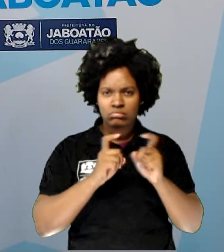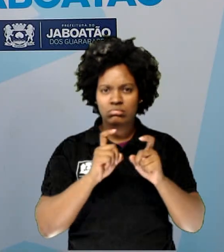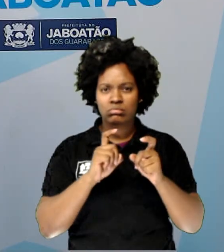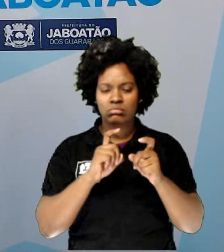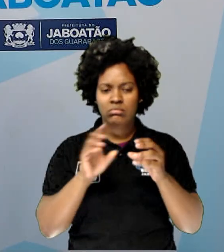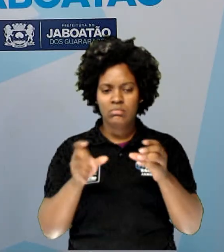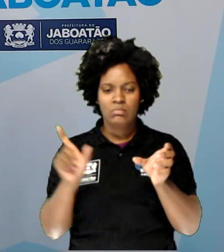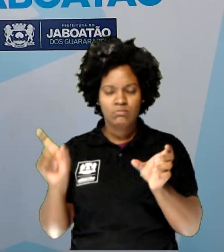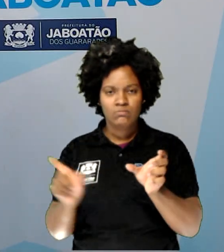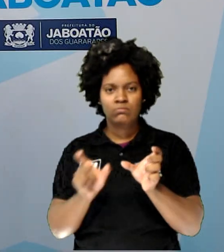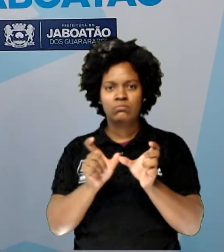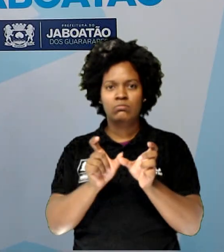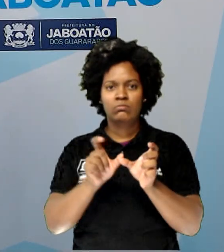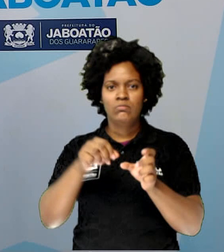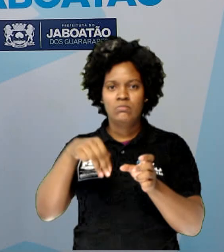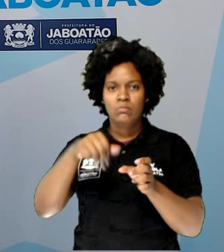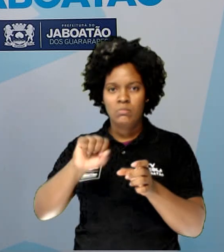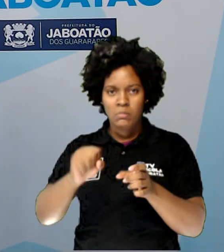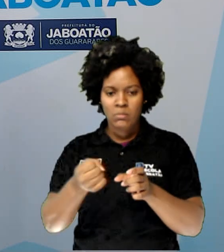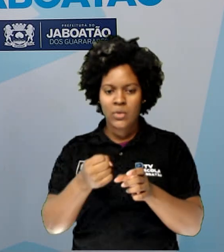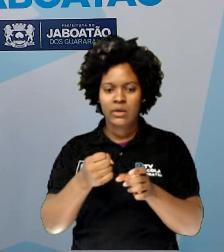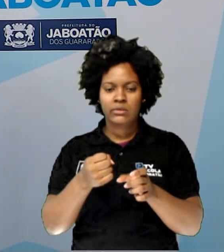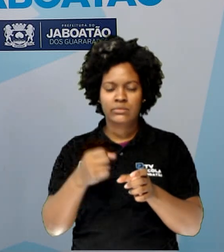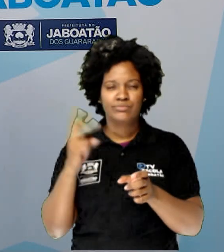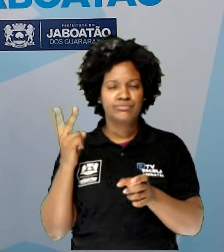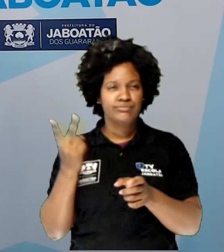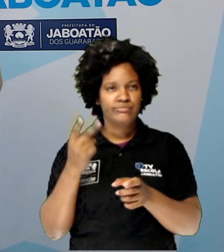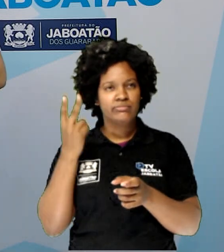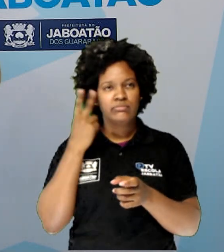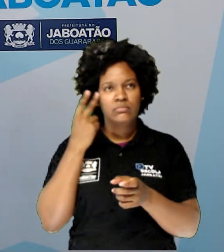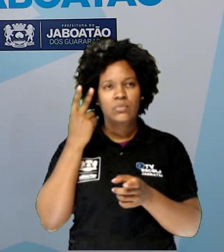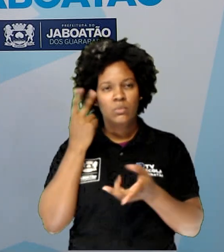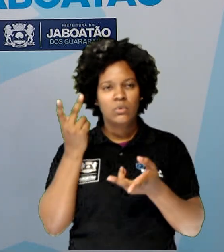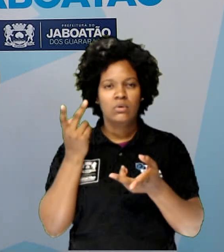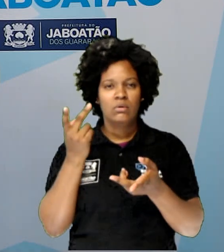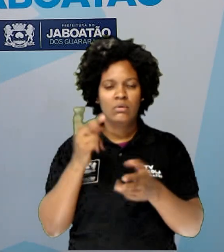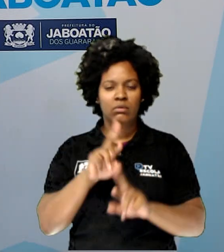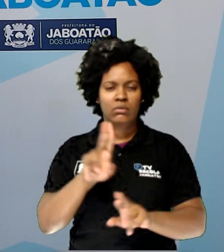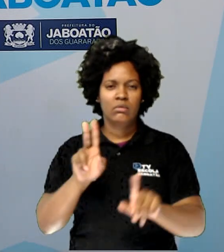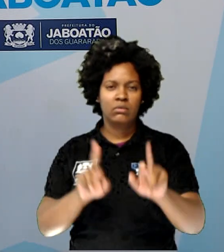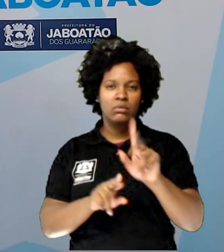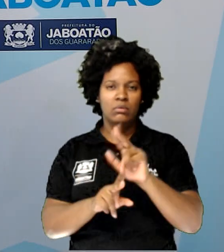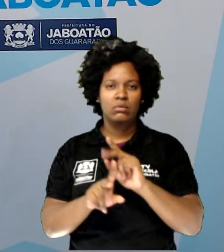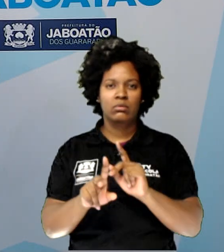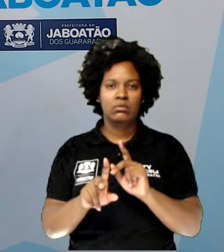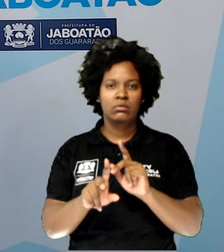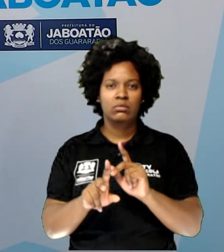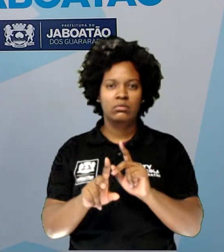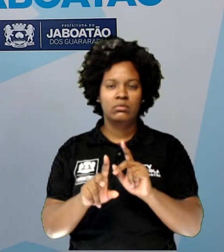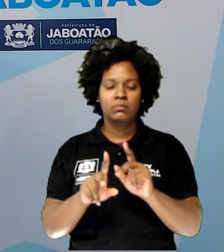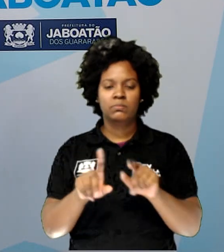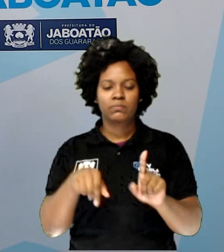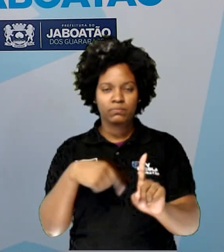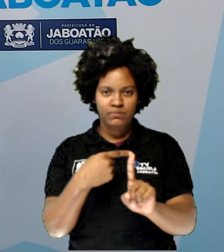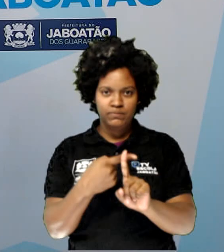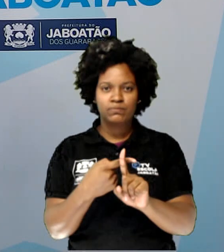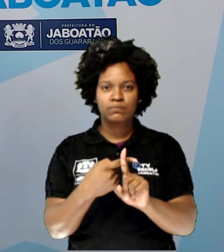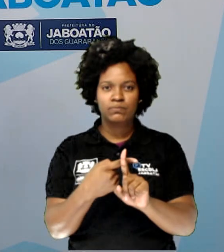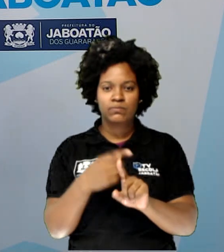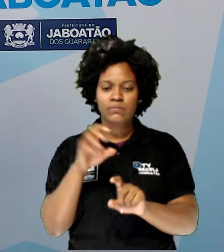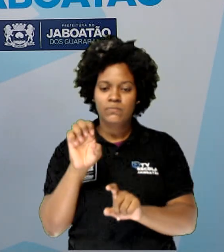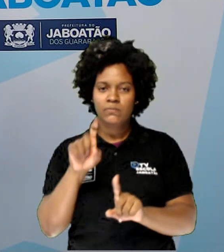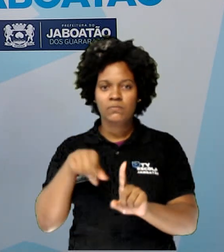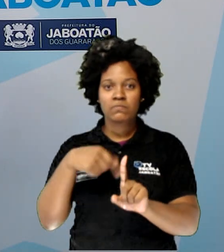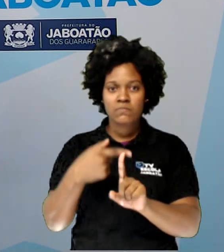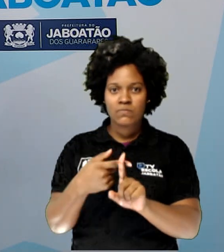conjunção mais costuma ser adversativa e que a conjunção é dita e costuma ser aditiva. Então, quando a gente